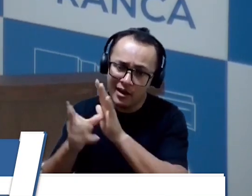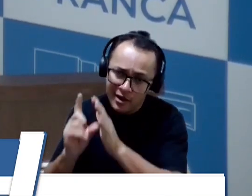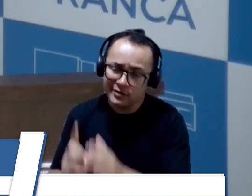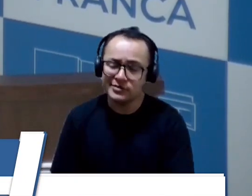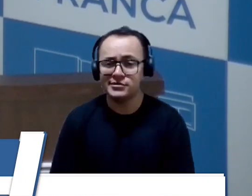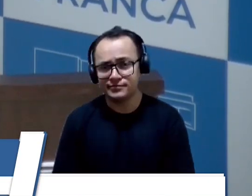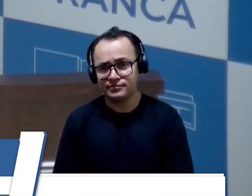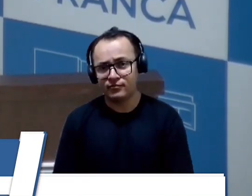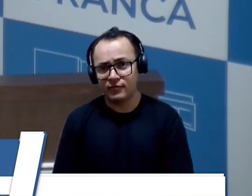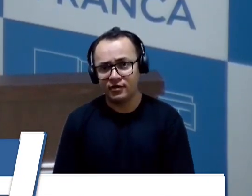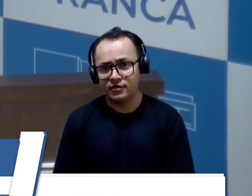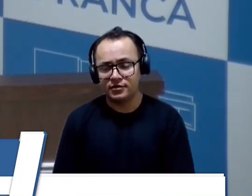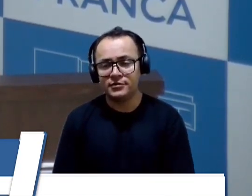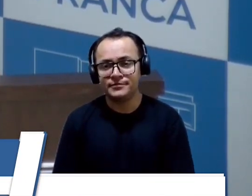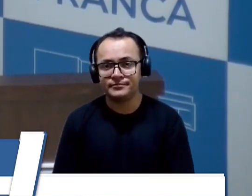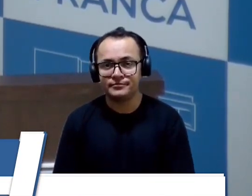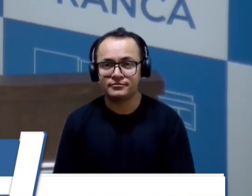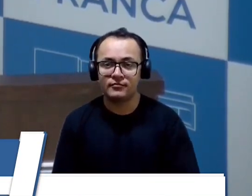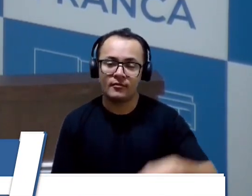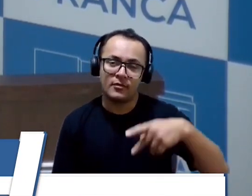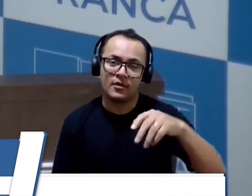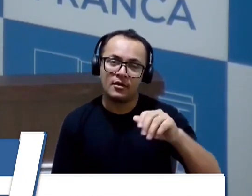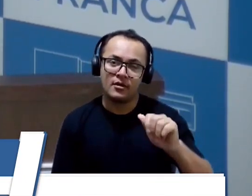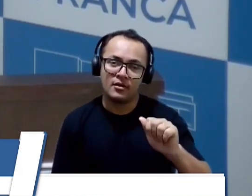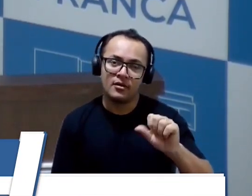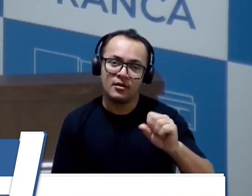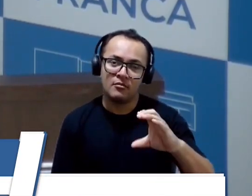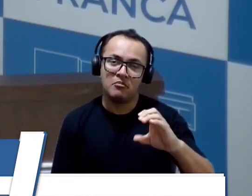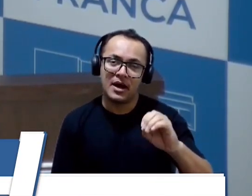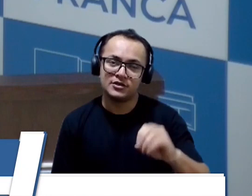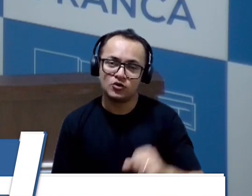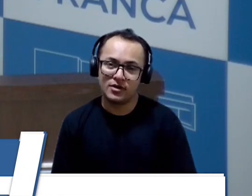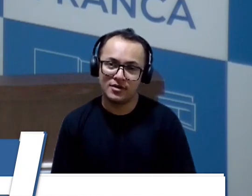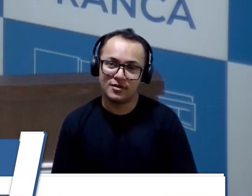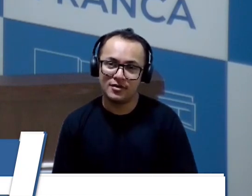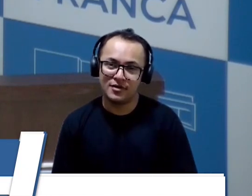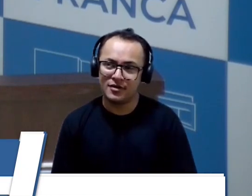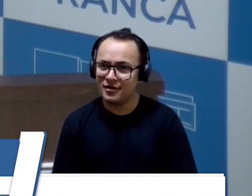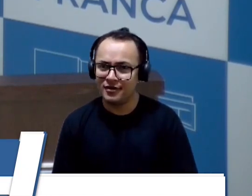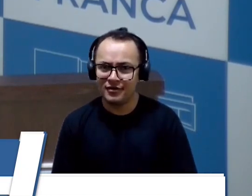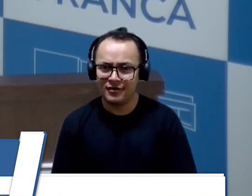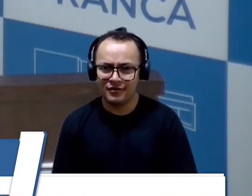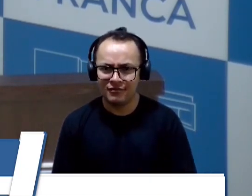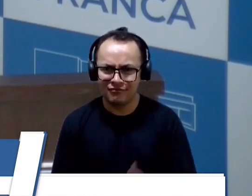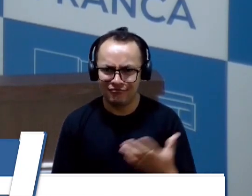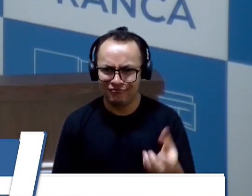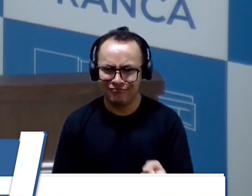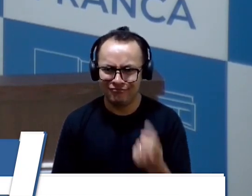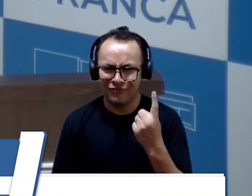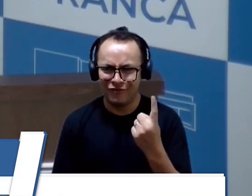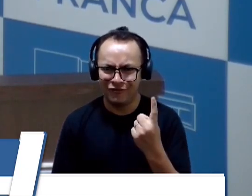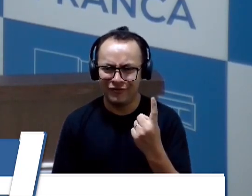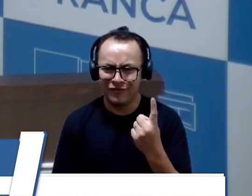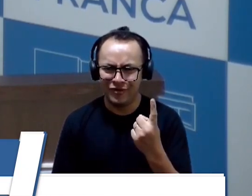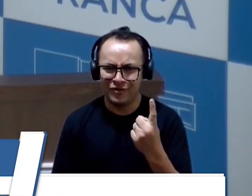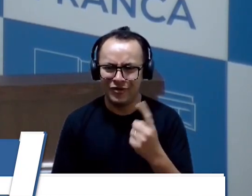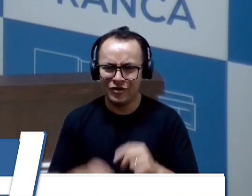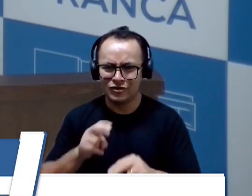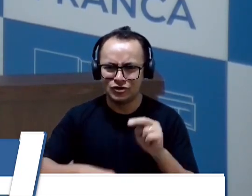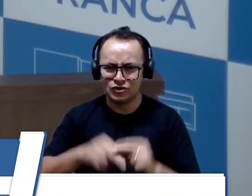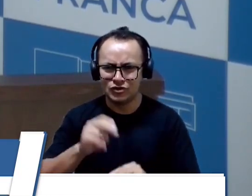Páscoa, que aparece que dia? Só em julho, quer dizer, na época de realmente a